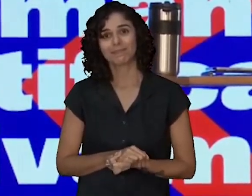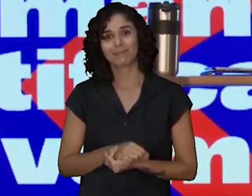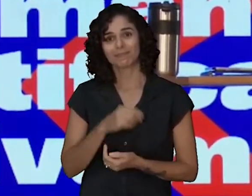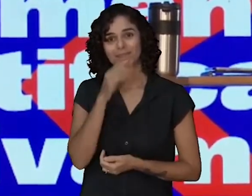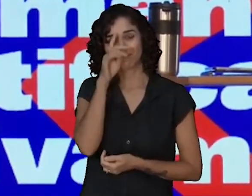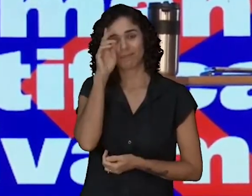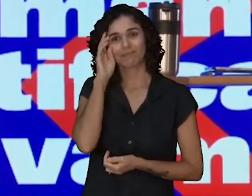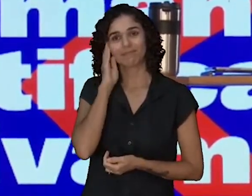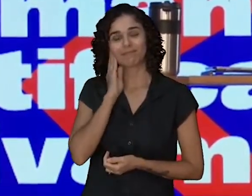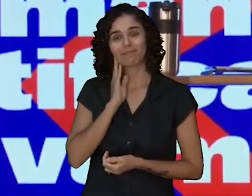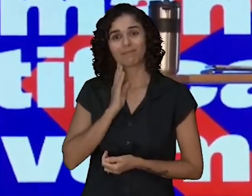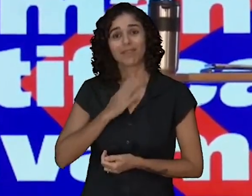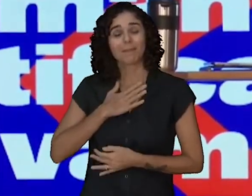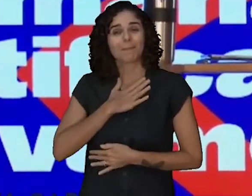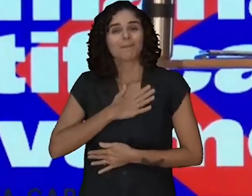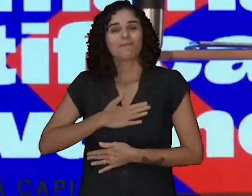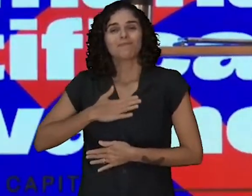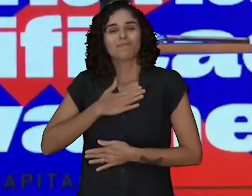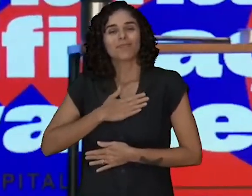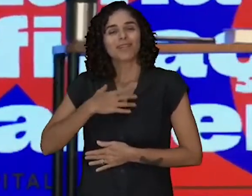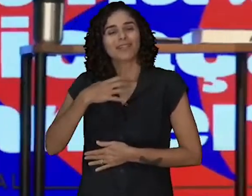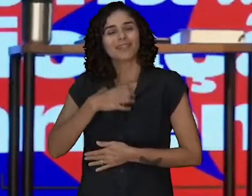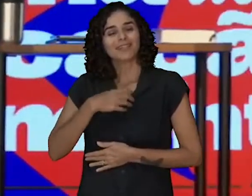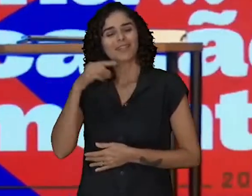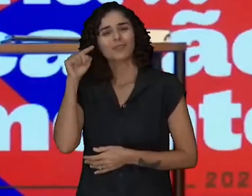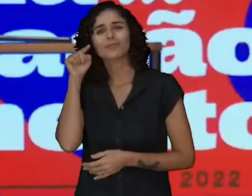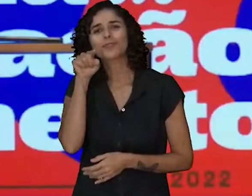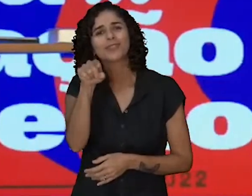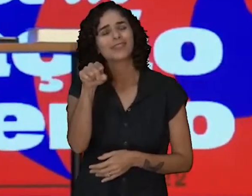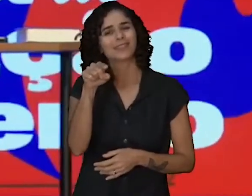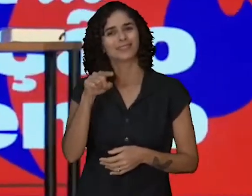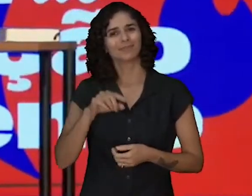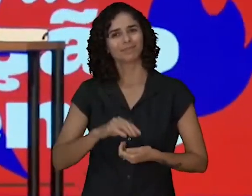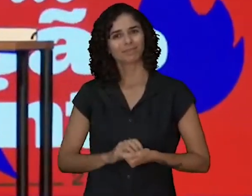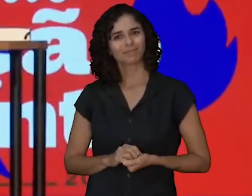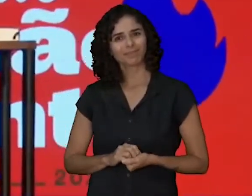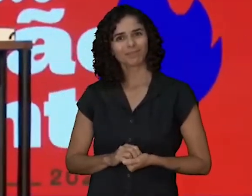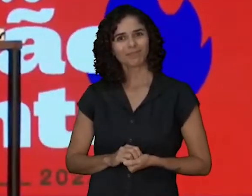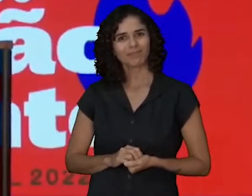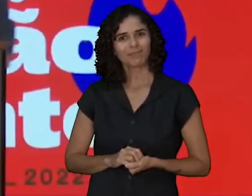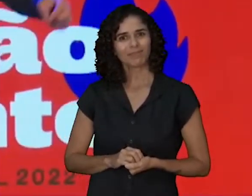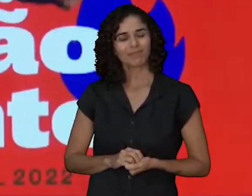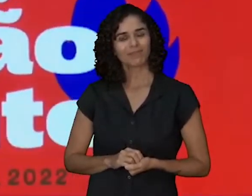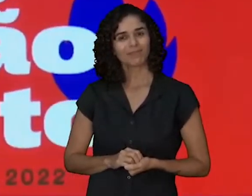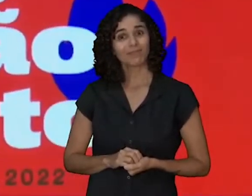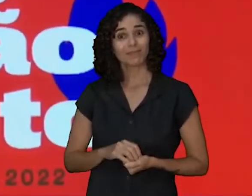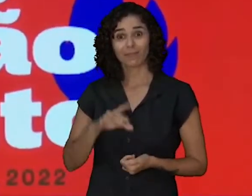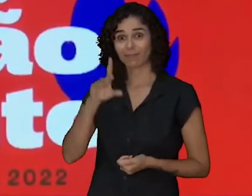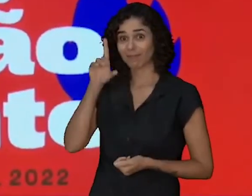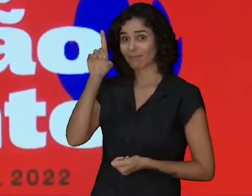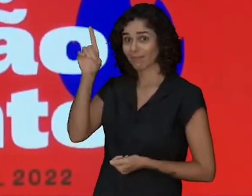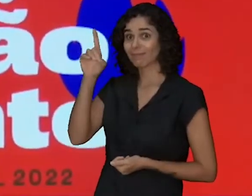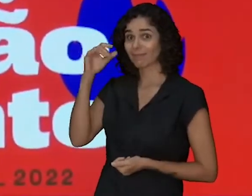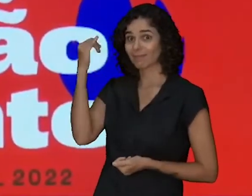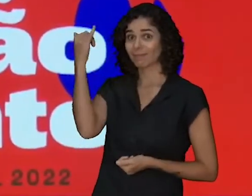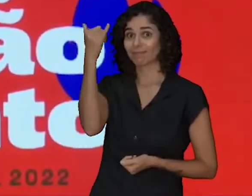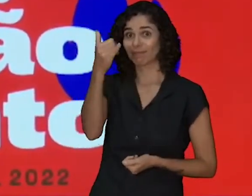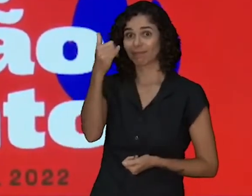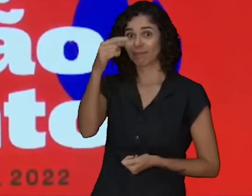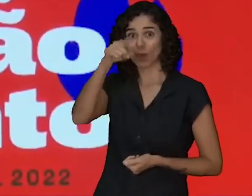Ele tem prazer. Ele tem prazer. E ele disse,